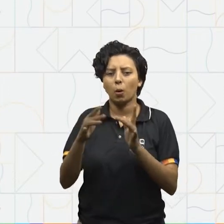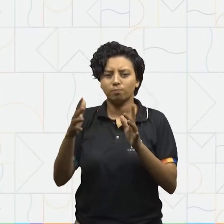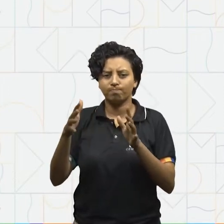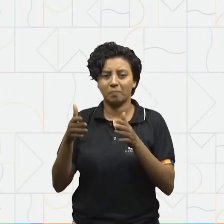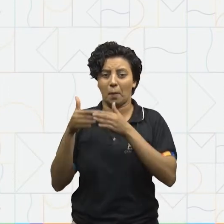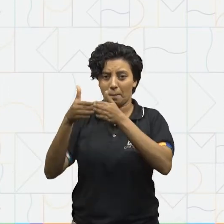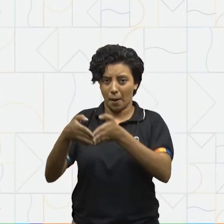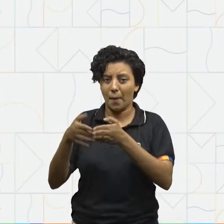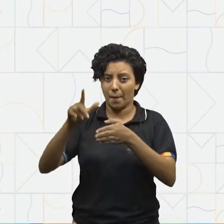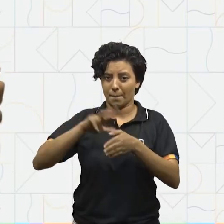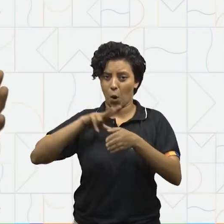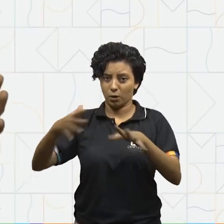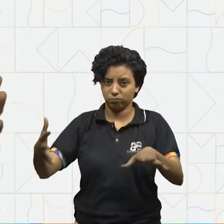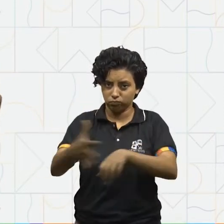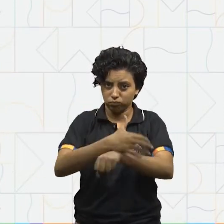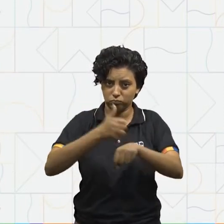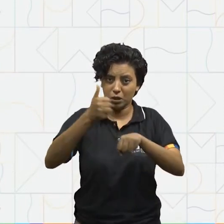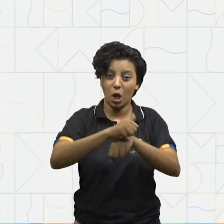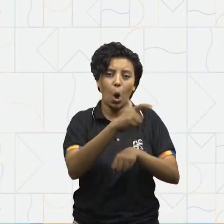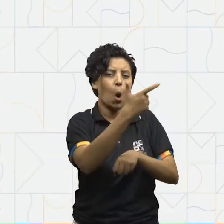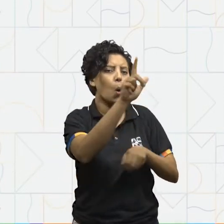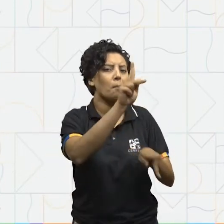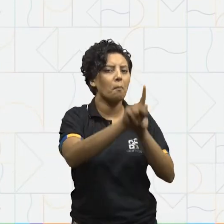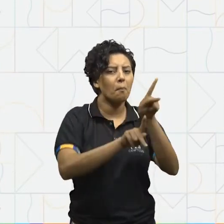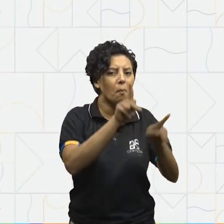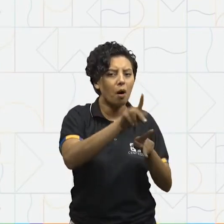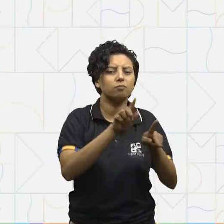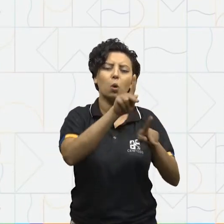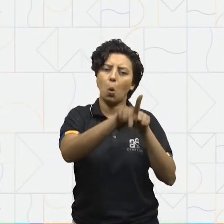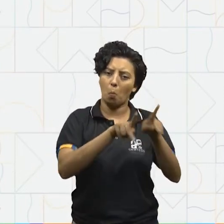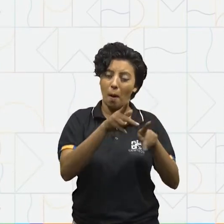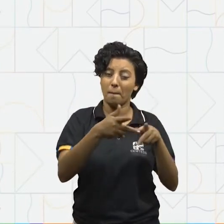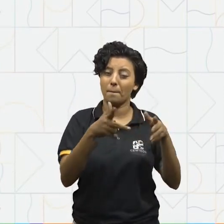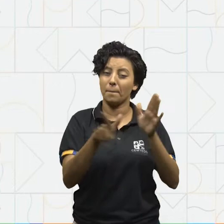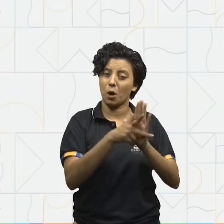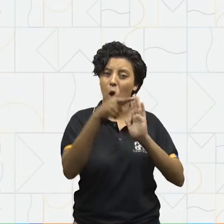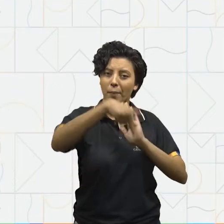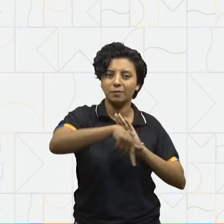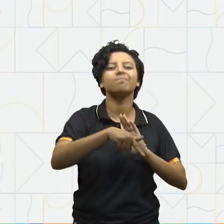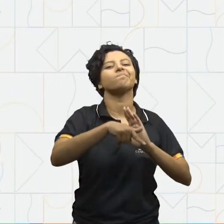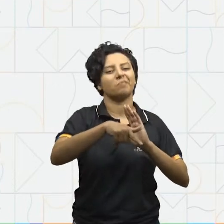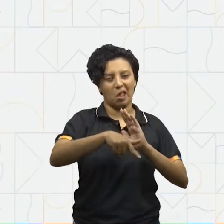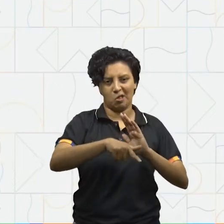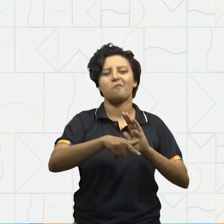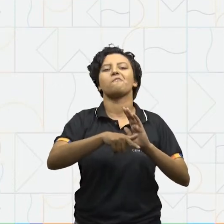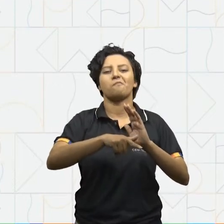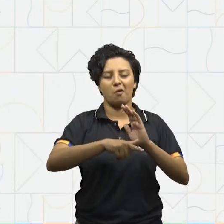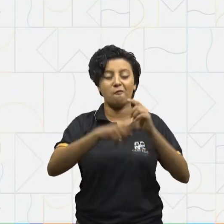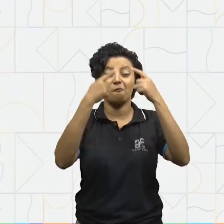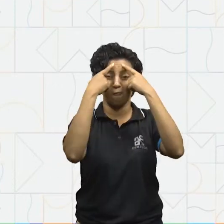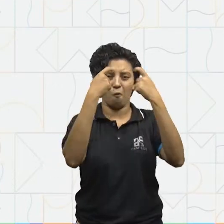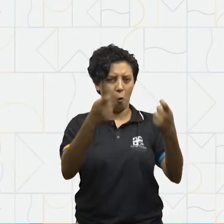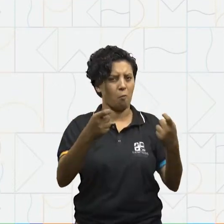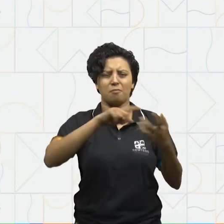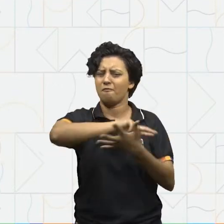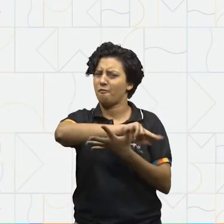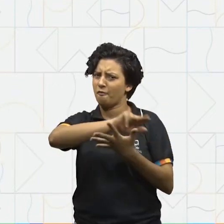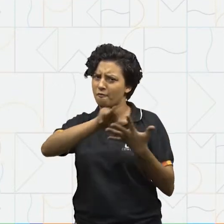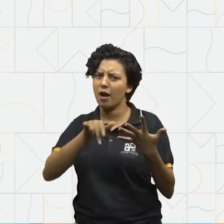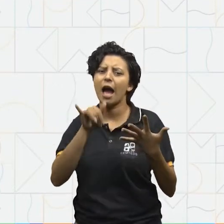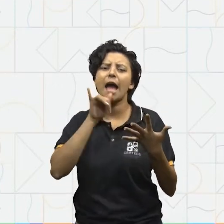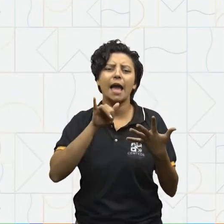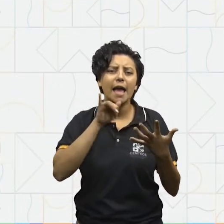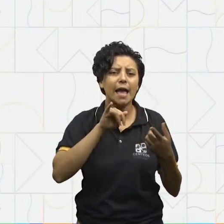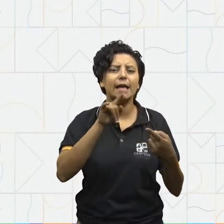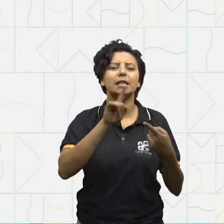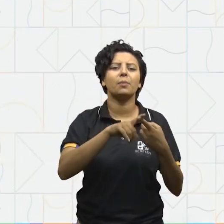outros povos, ao longo da história, os povos nativos sofreram violências de várias formas. Um exemplo é a própria